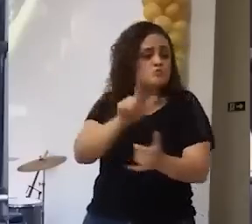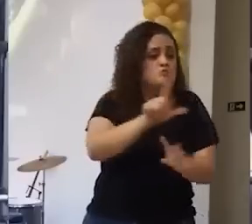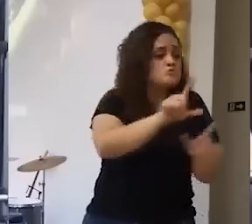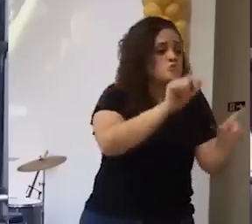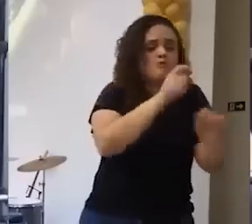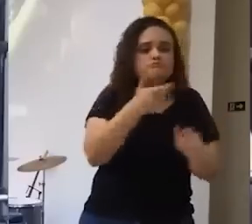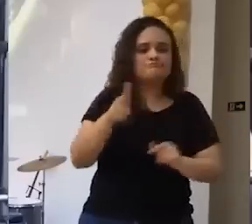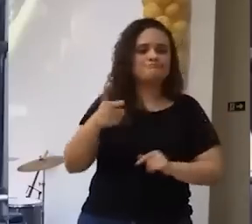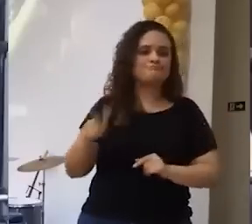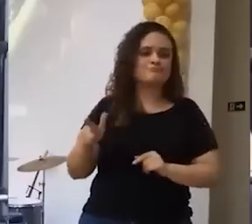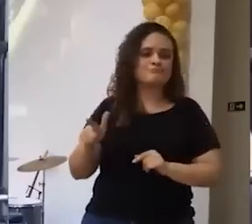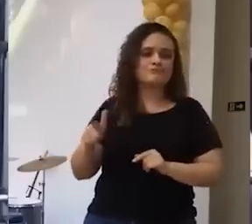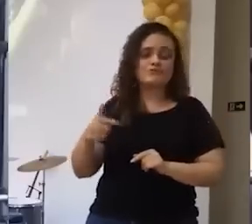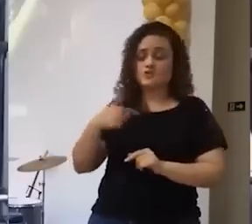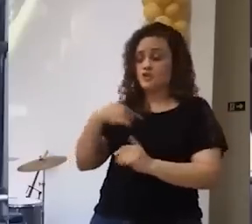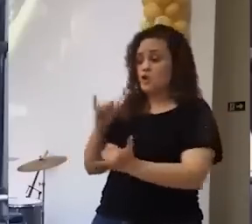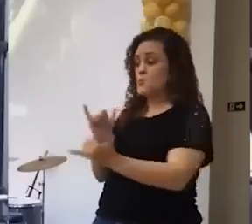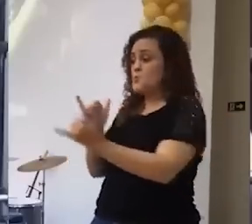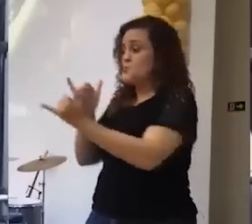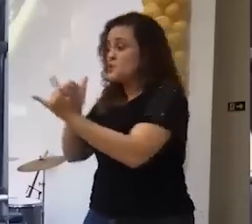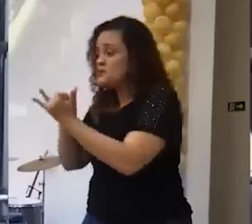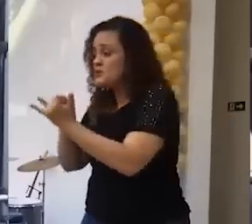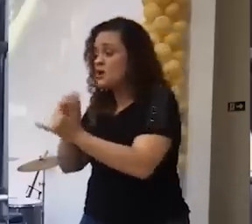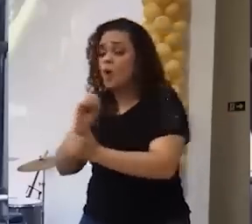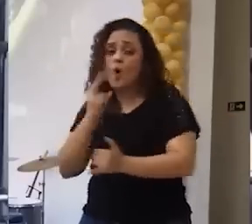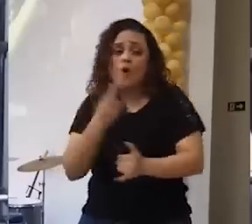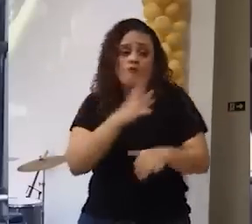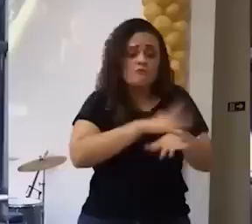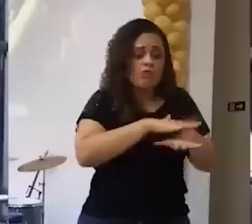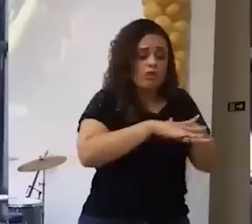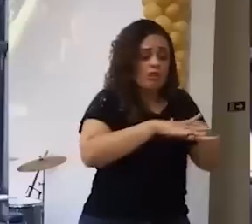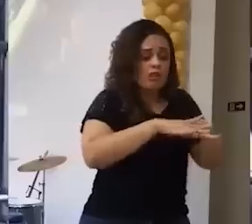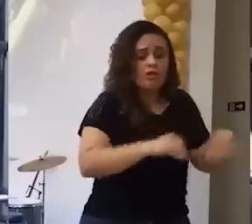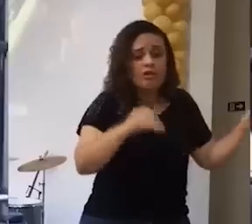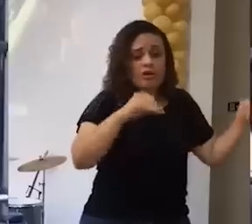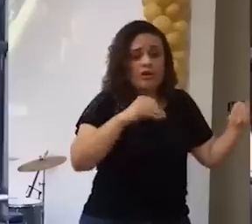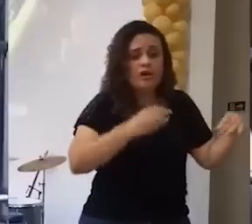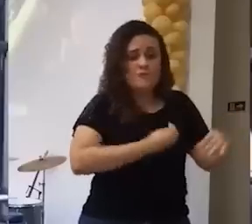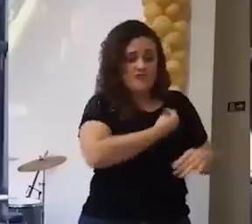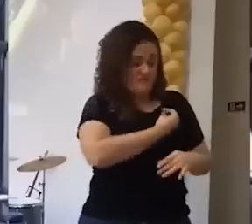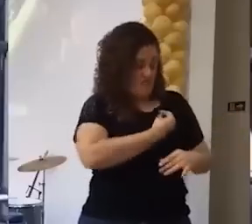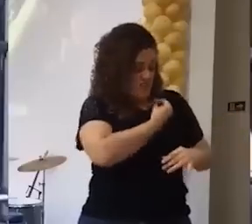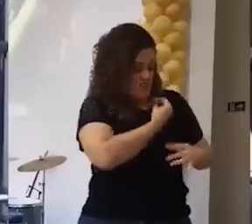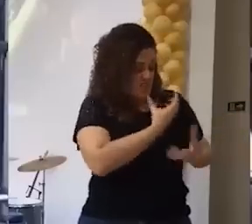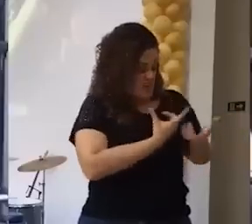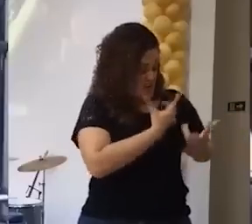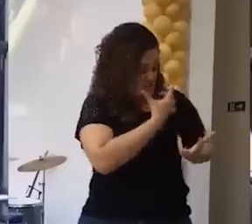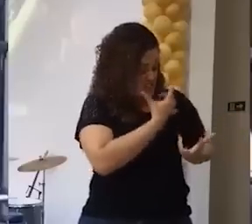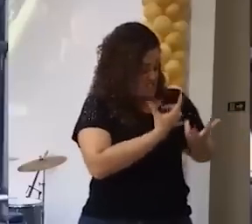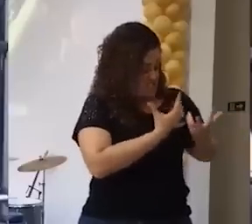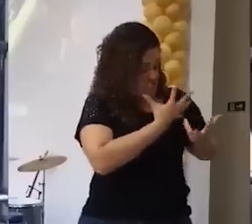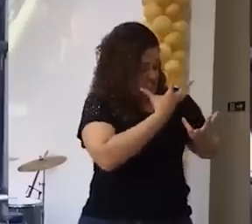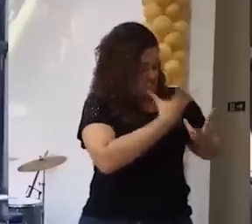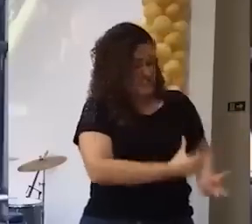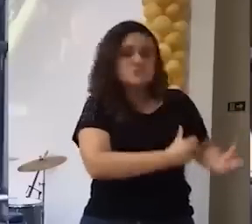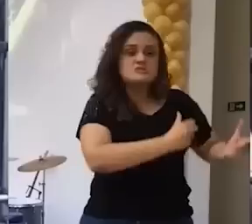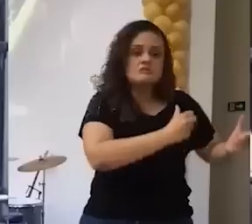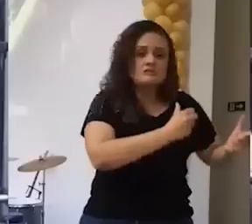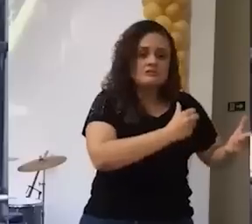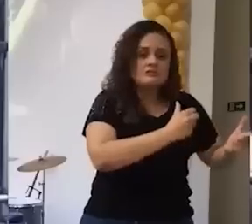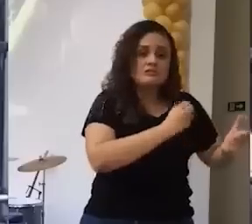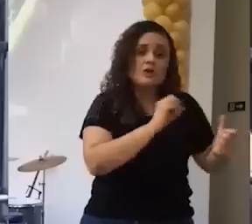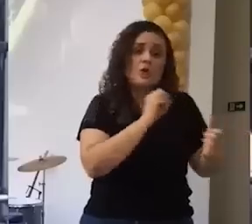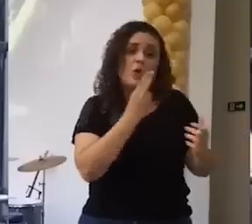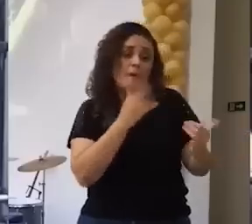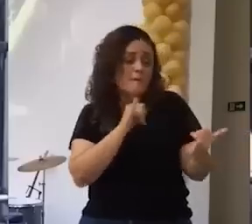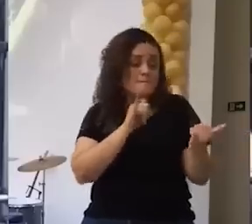ou adoecia. Ou perdoava, ou minha vida se tornaria um inferno. Ou perdoava, ou teria